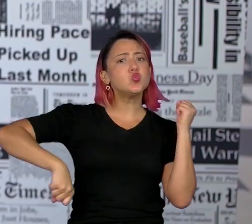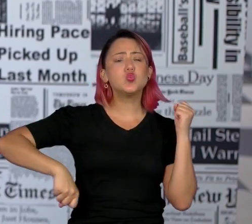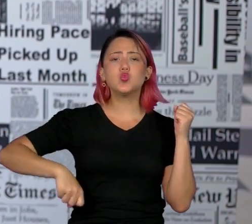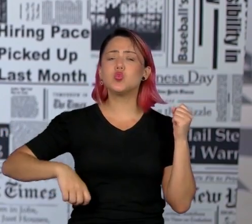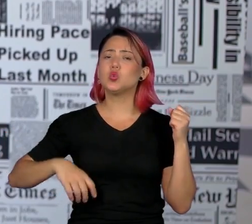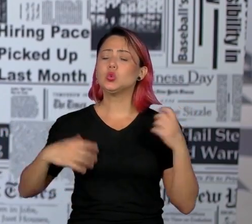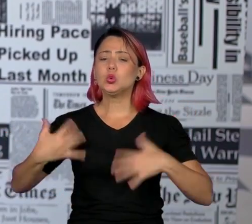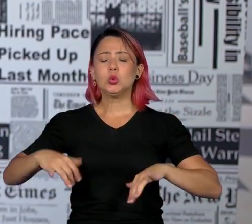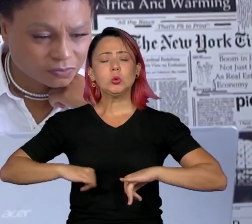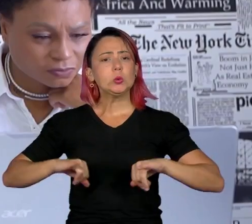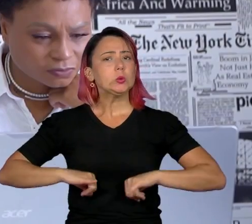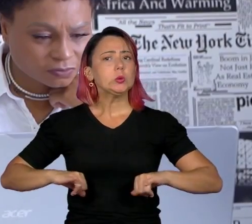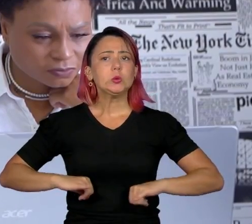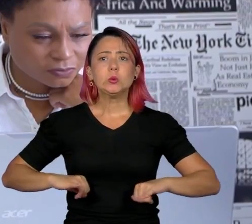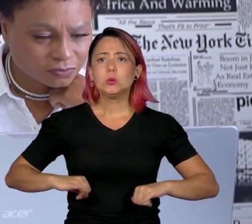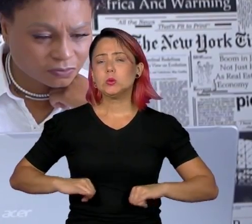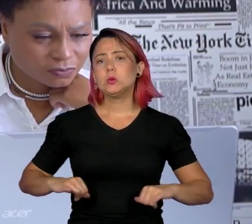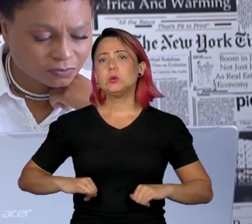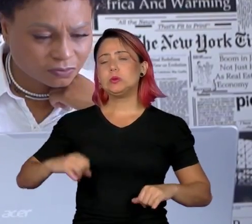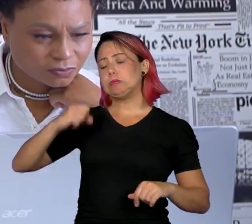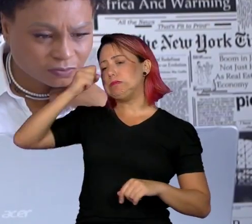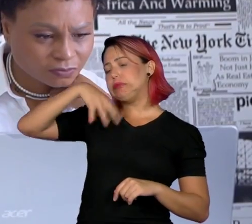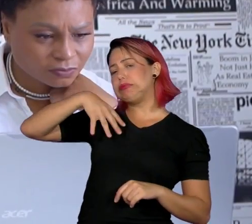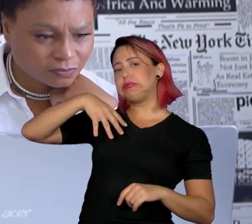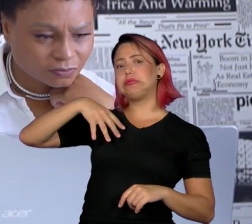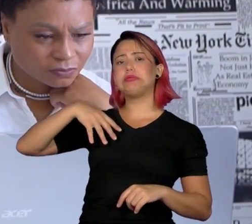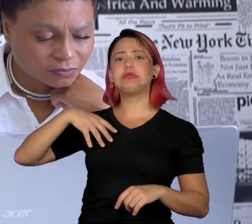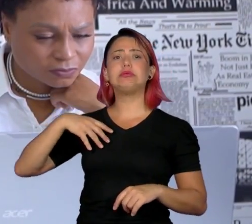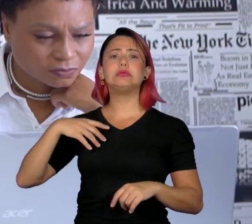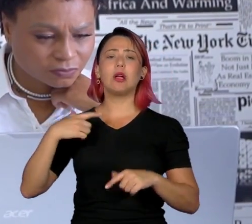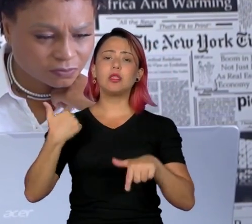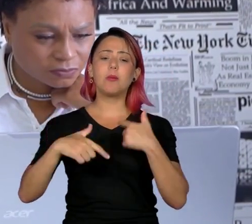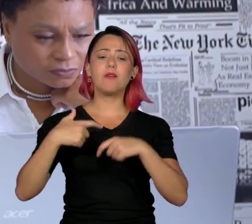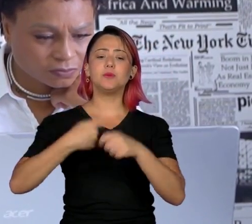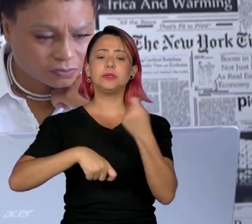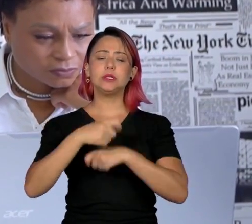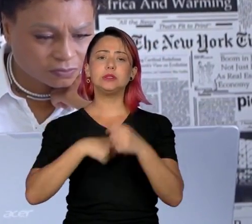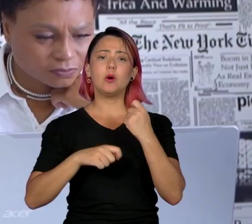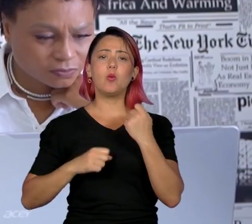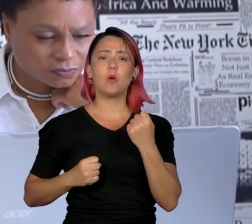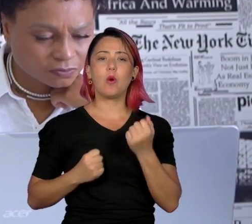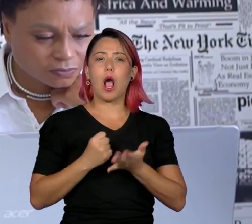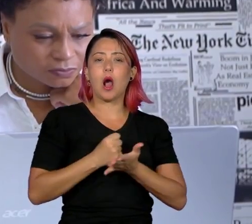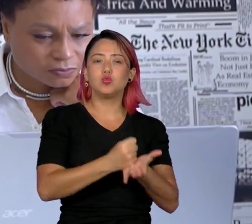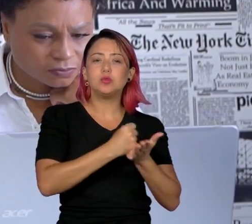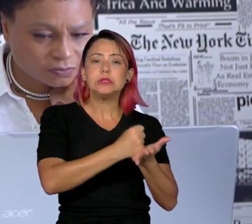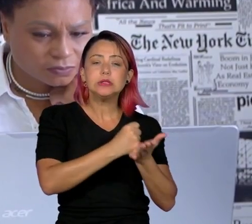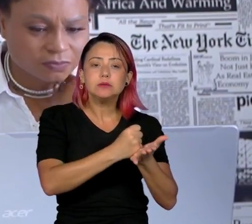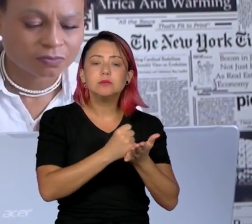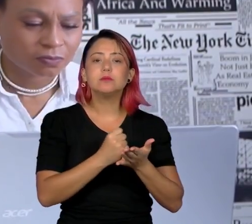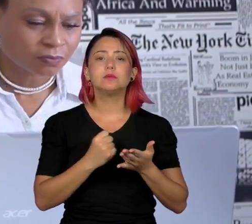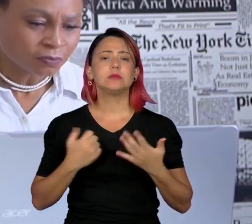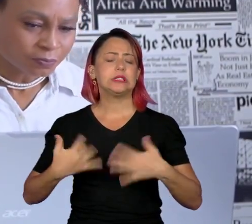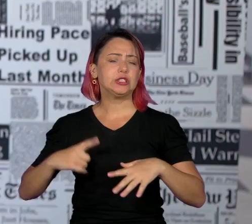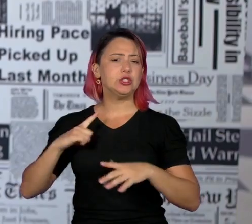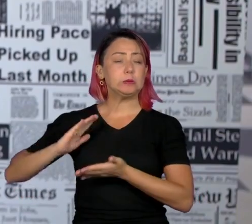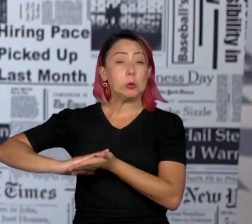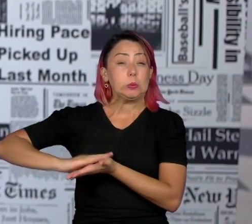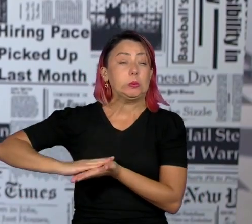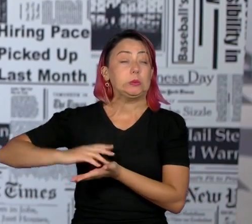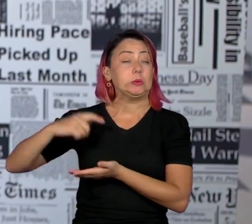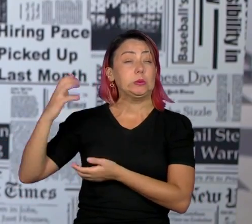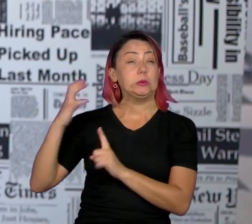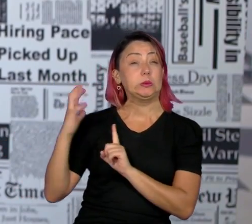nesse emprego. Eu era auxiliar administrativo e eu sofria muita pressão.